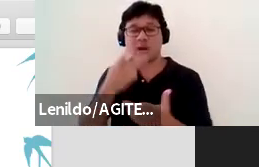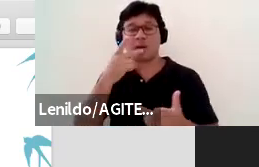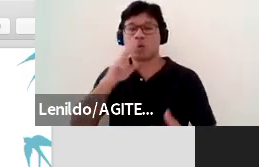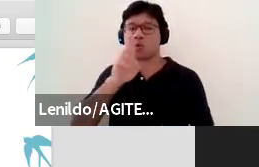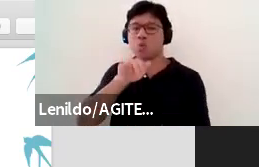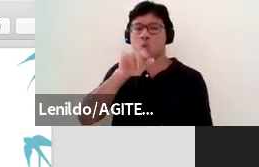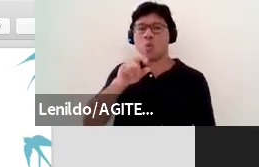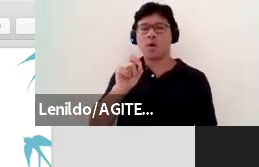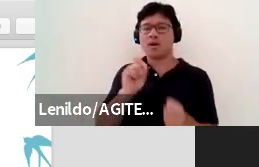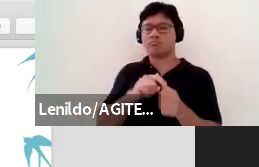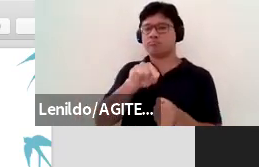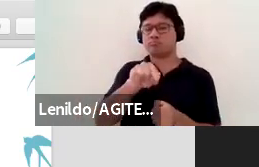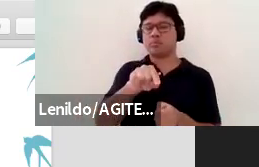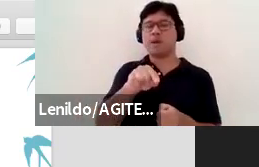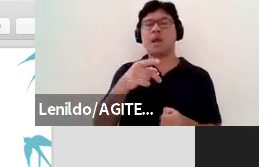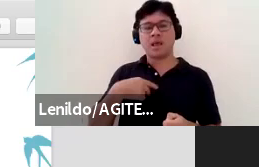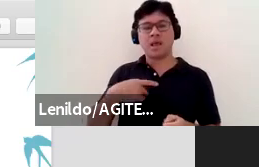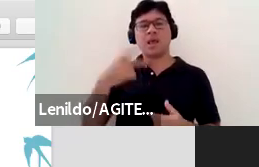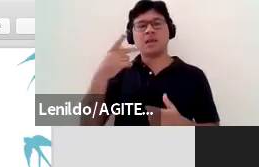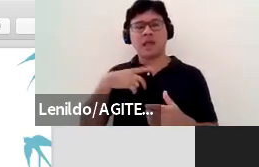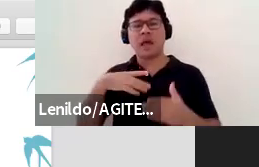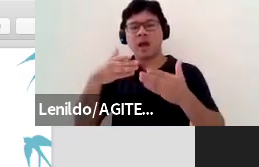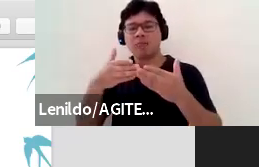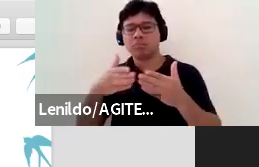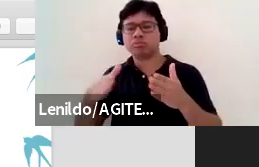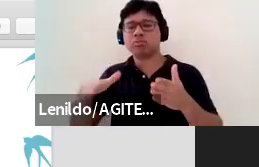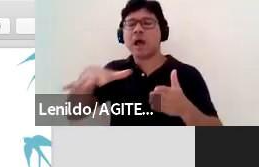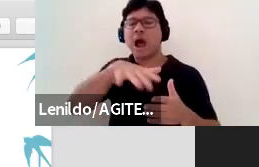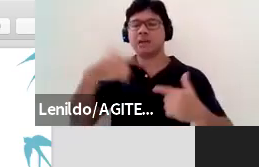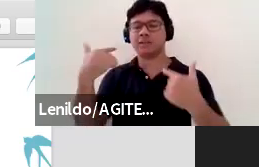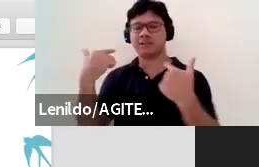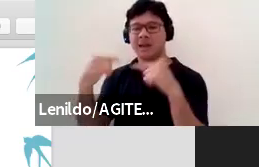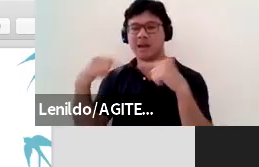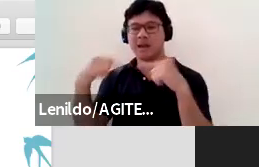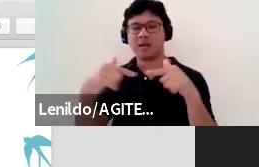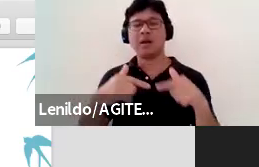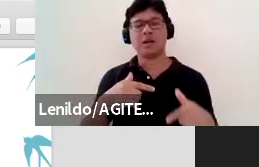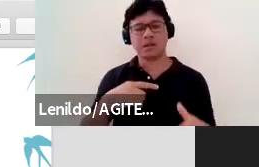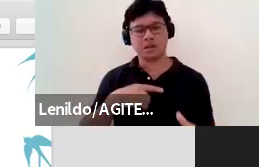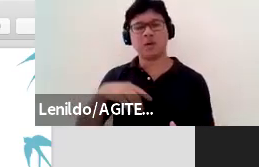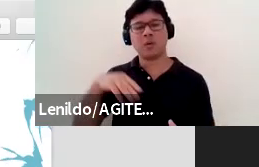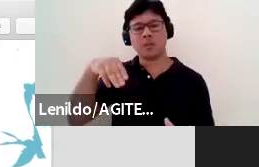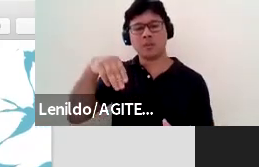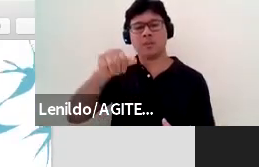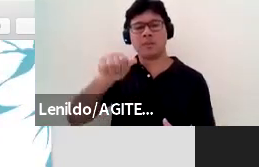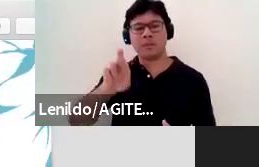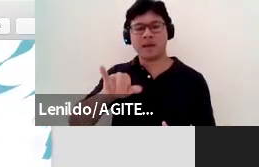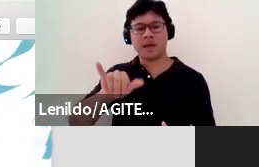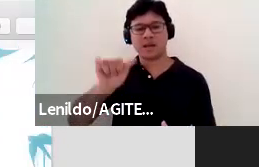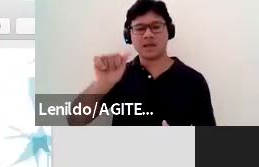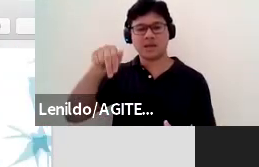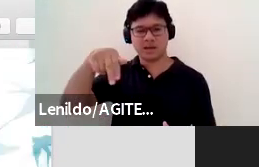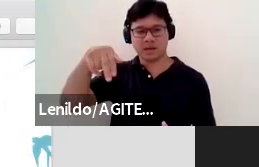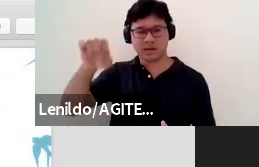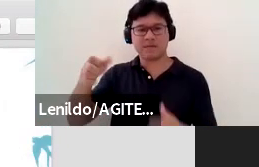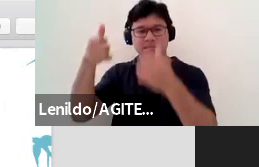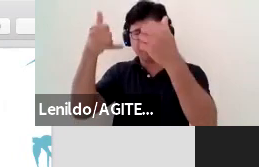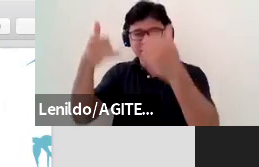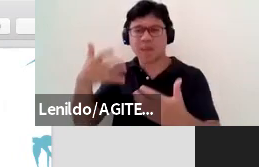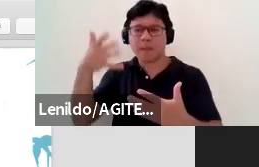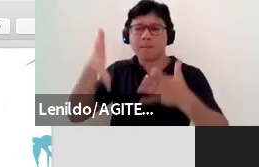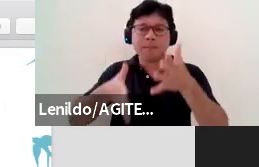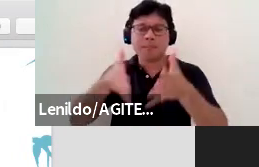mercado em franca expansão. Então, em breve a gente consegue anunciar esses outros cursos.